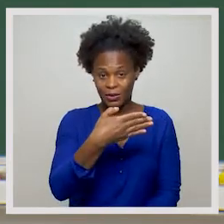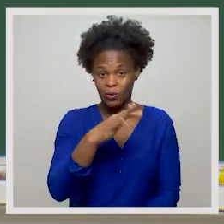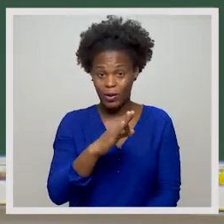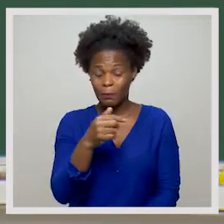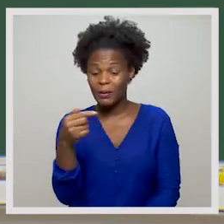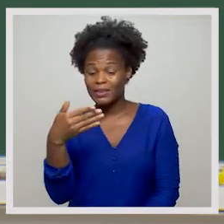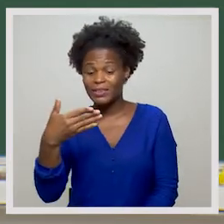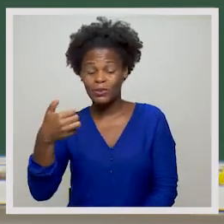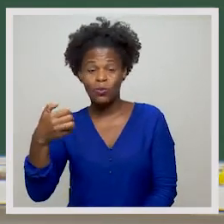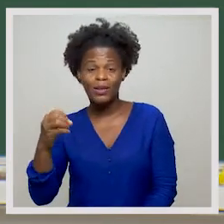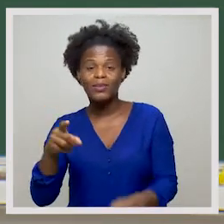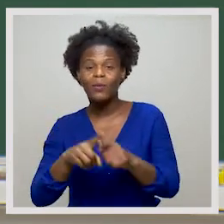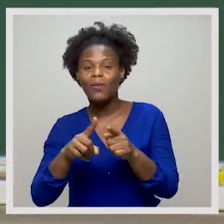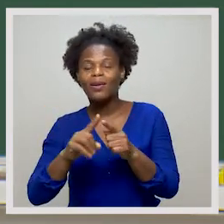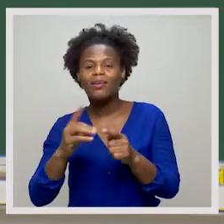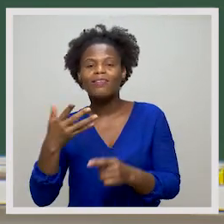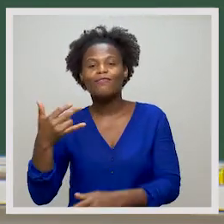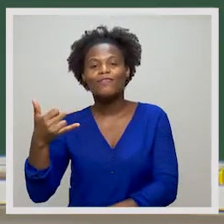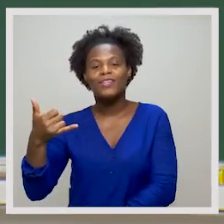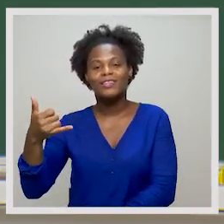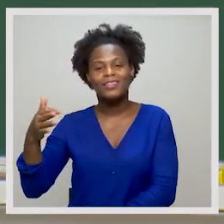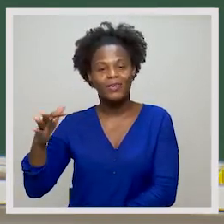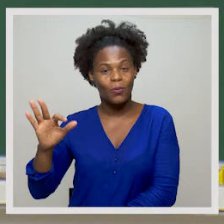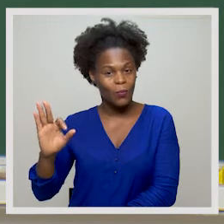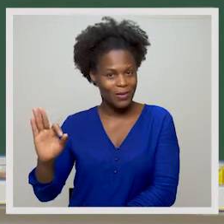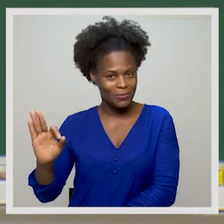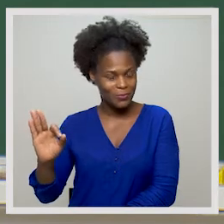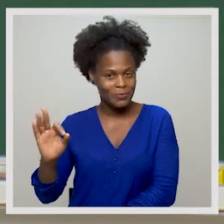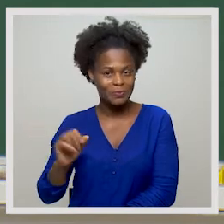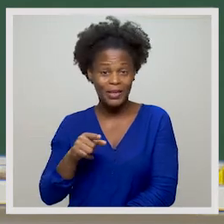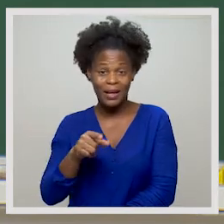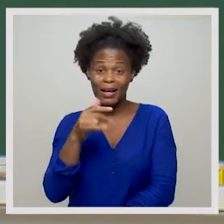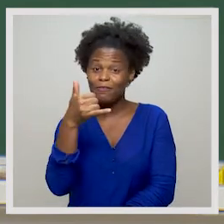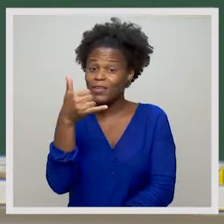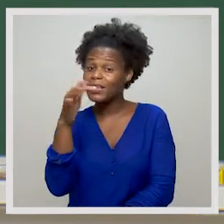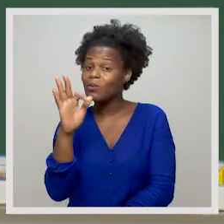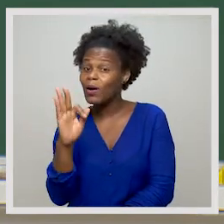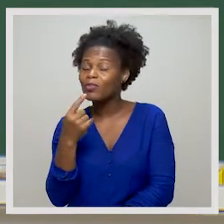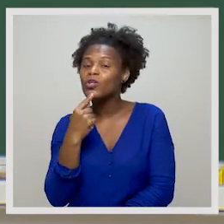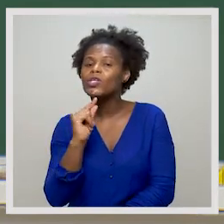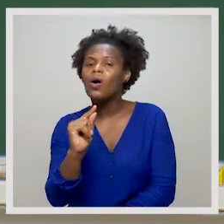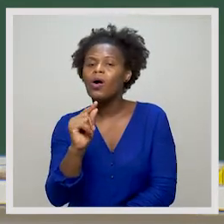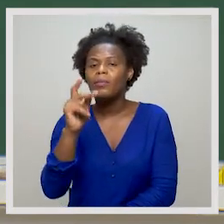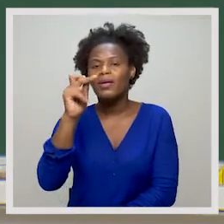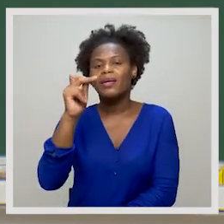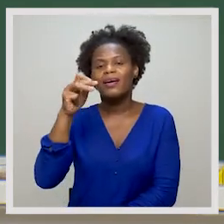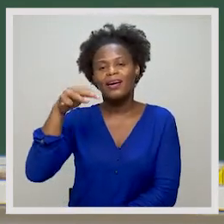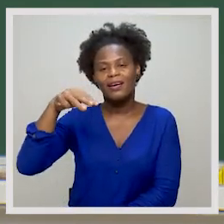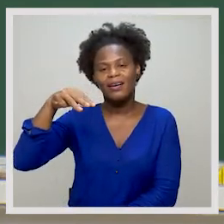174 menos 150 igual a 24. Então, 24 é a nossa